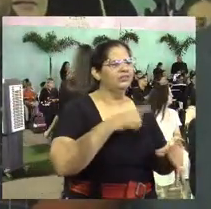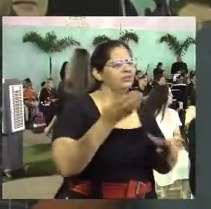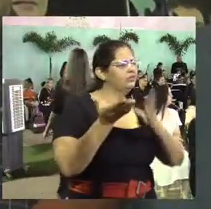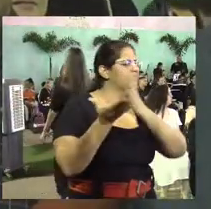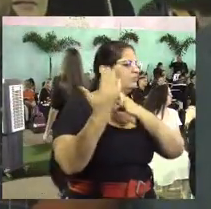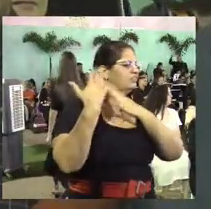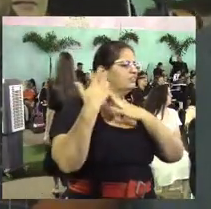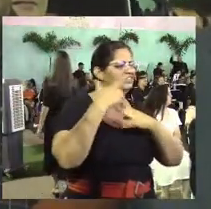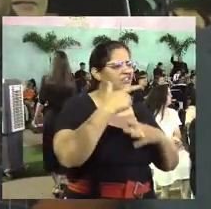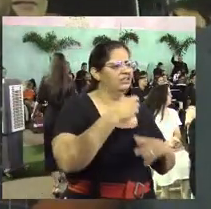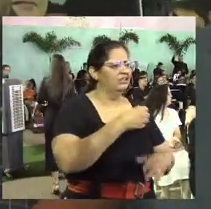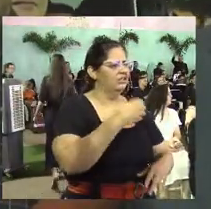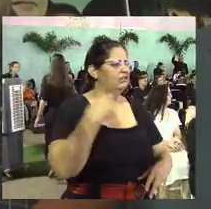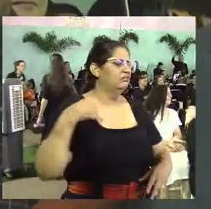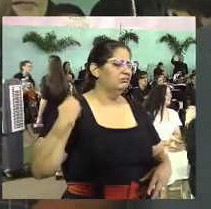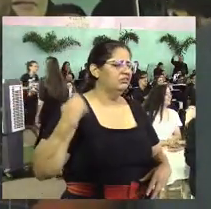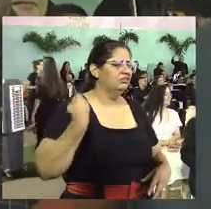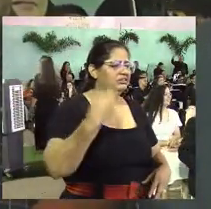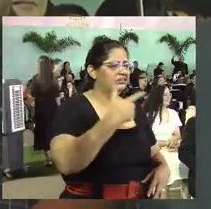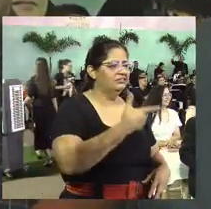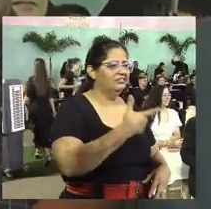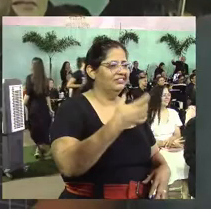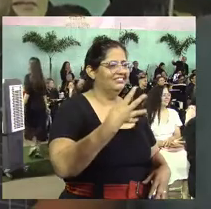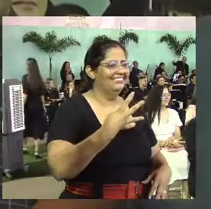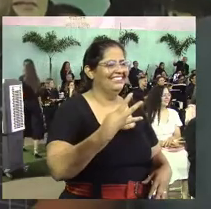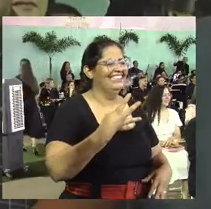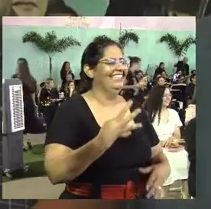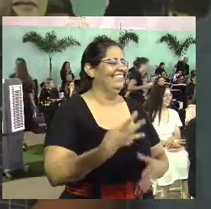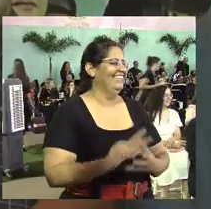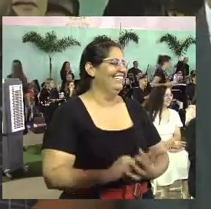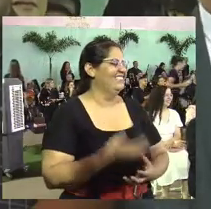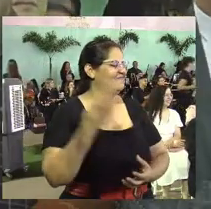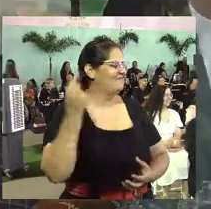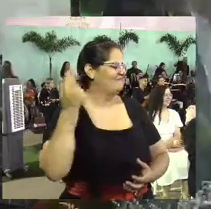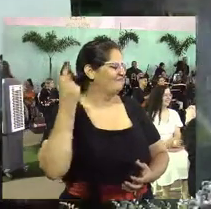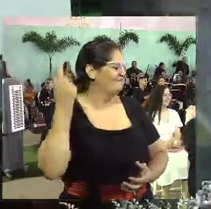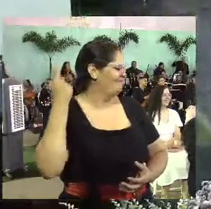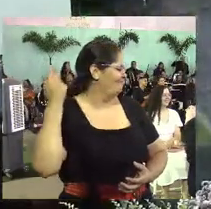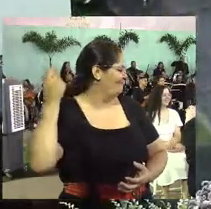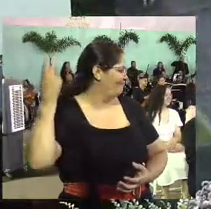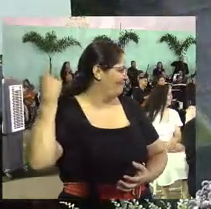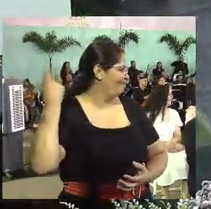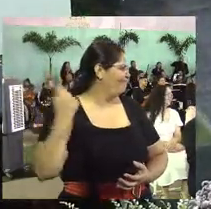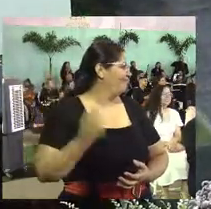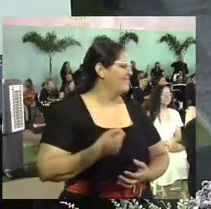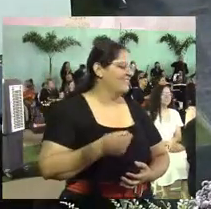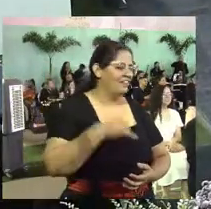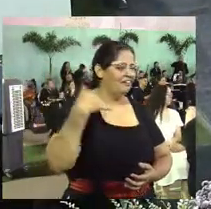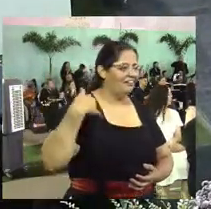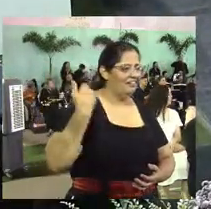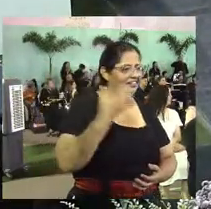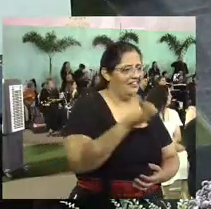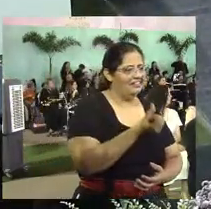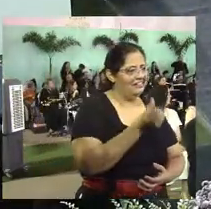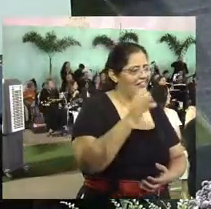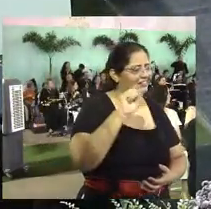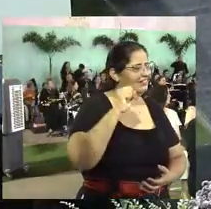alguém tá dizendo faz tempo vai mesmo faz tempo já tenho 68 anos de idade